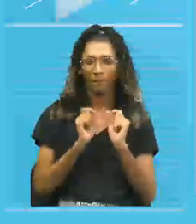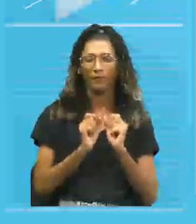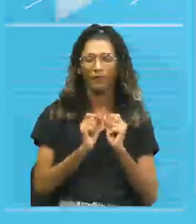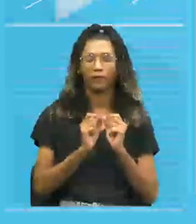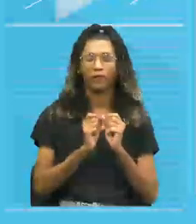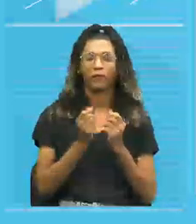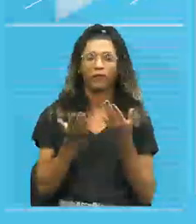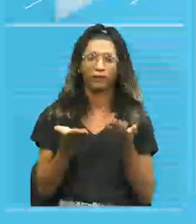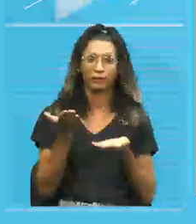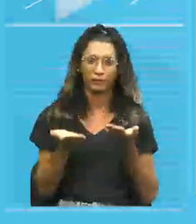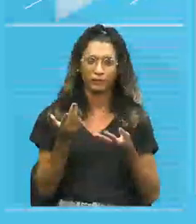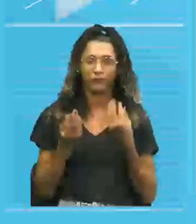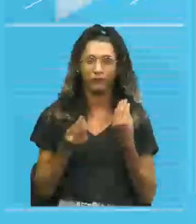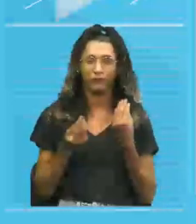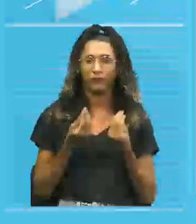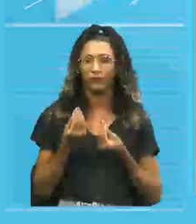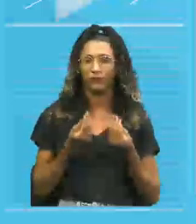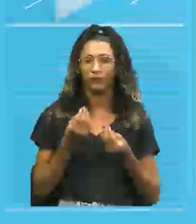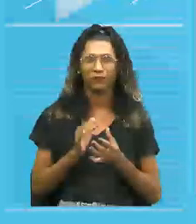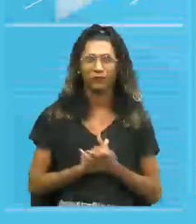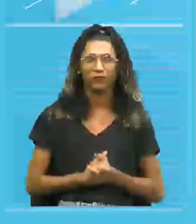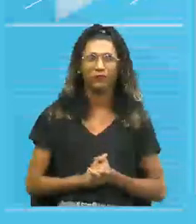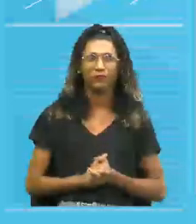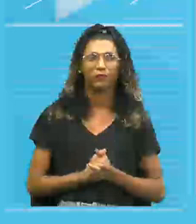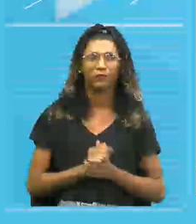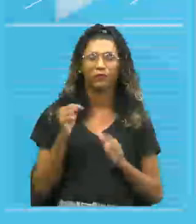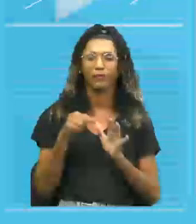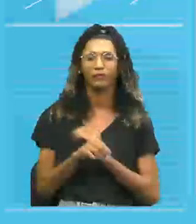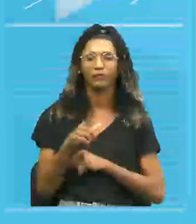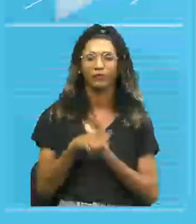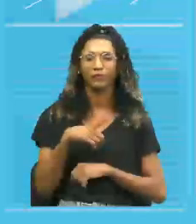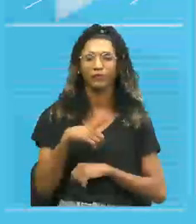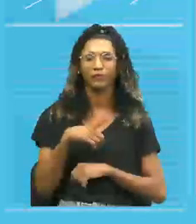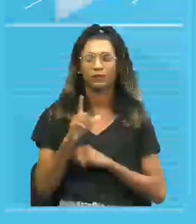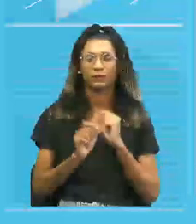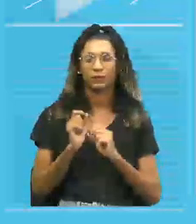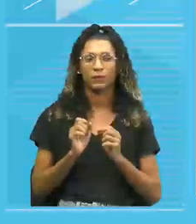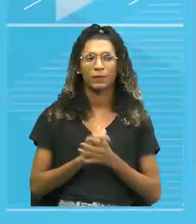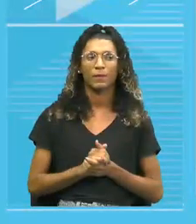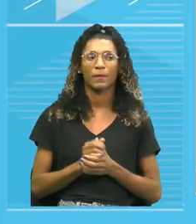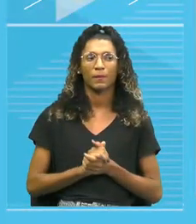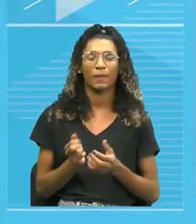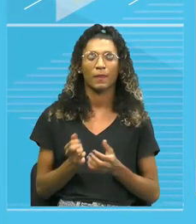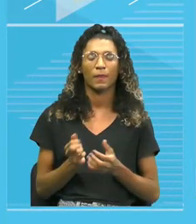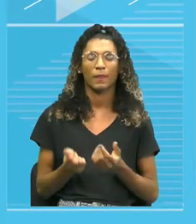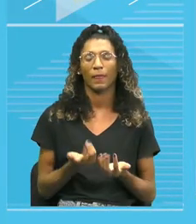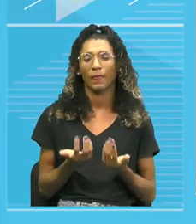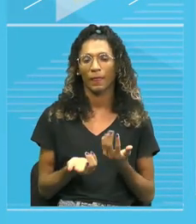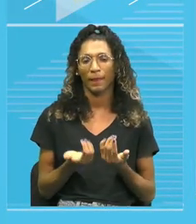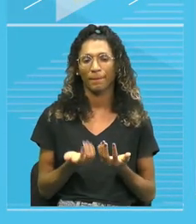balanceamentozinho certo olha o que é que tem escrito aqui combustão